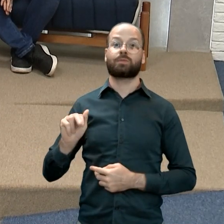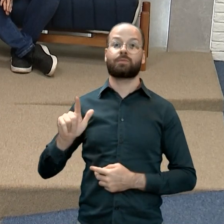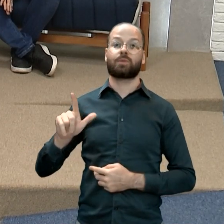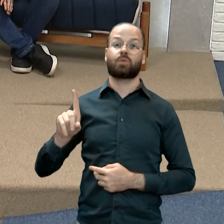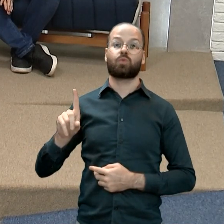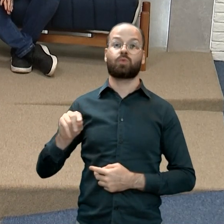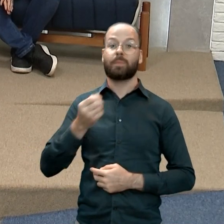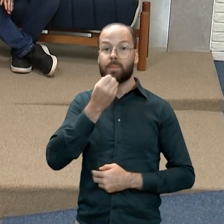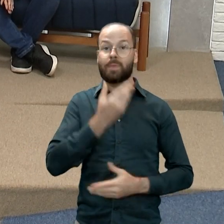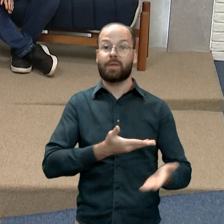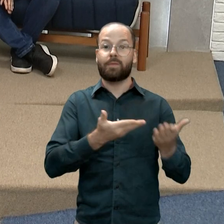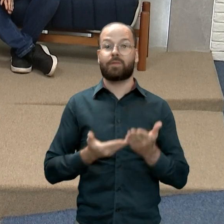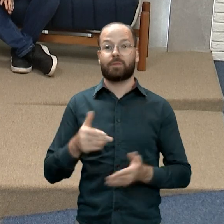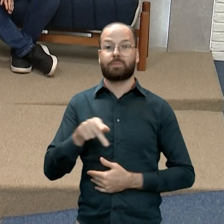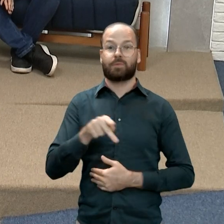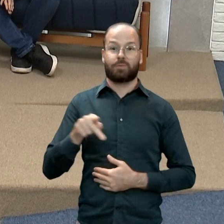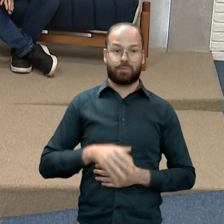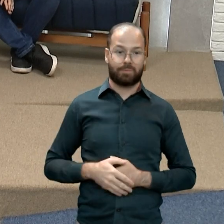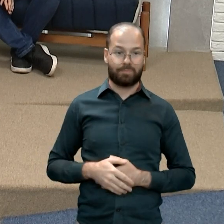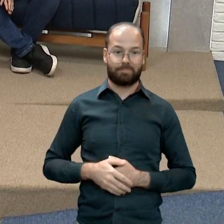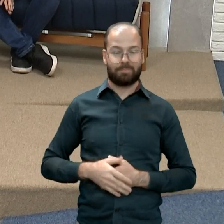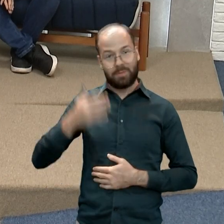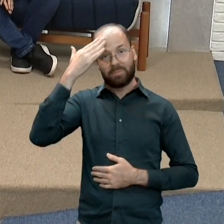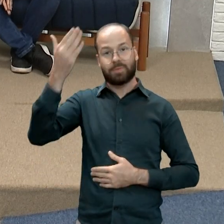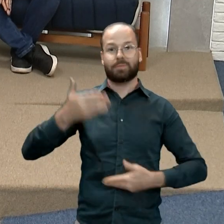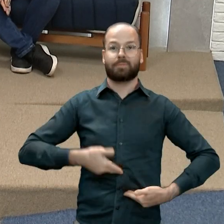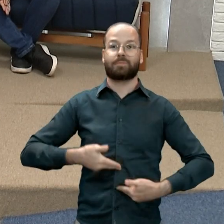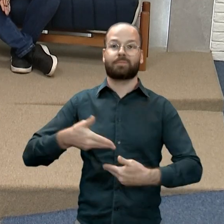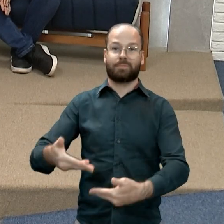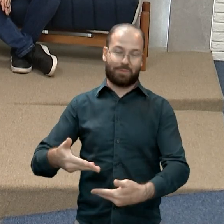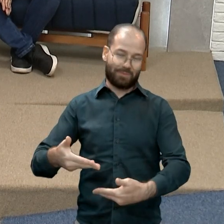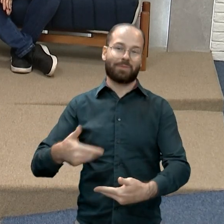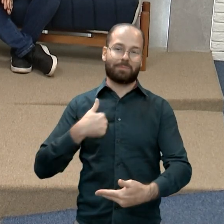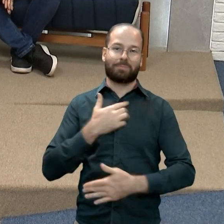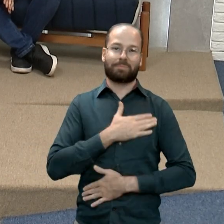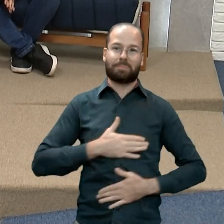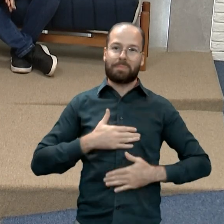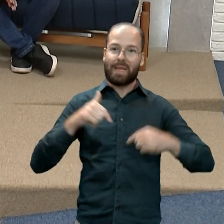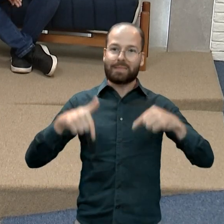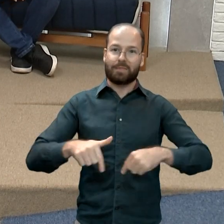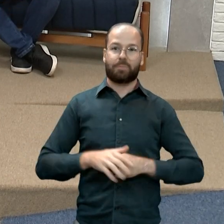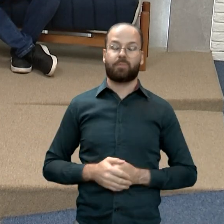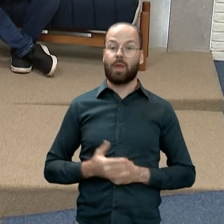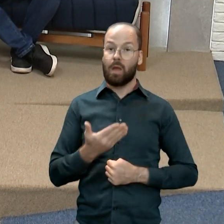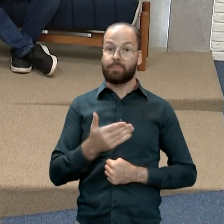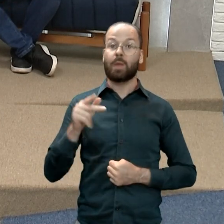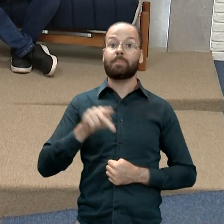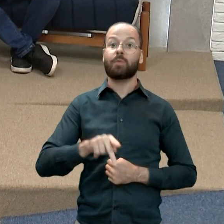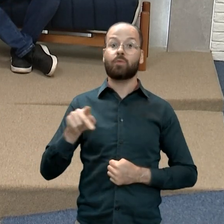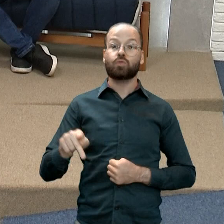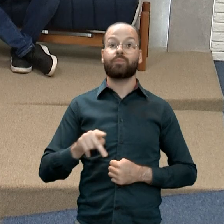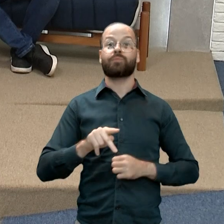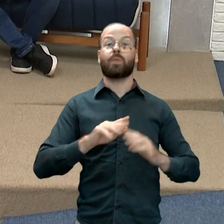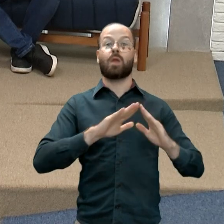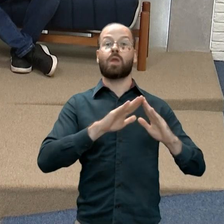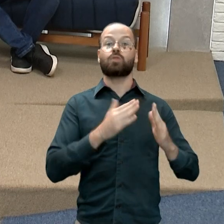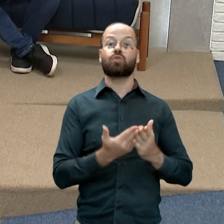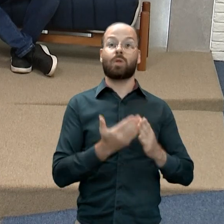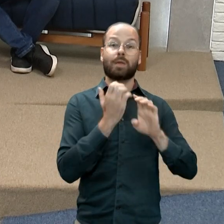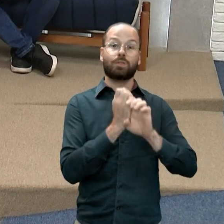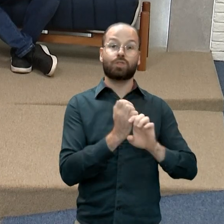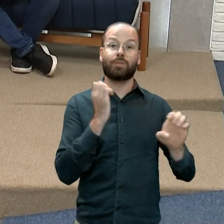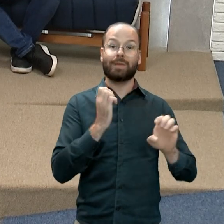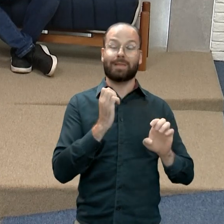Muito obrigado pelo convite, é um prazer. Prazer também tê-lo aqui. O professor, ele é professor da Escola de Engenharia Civil e Ambiental